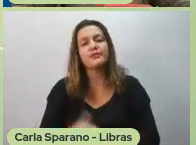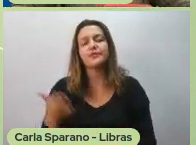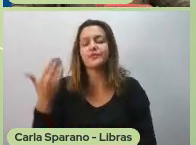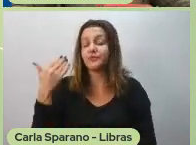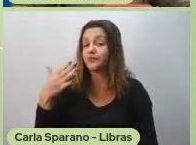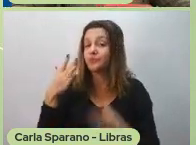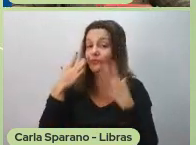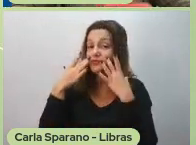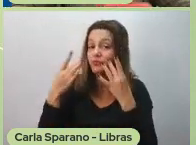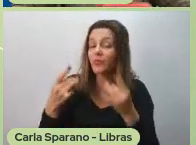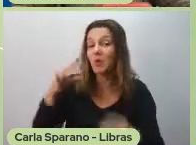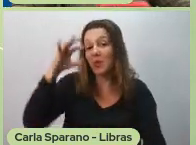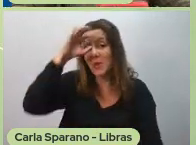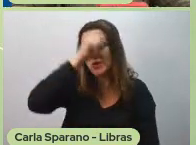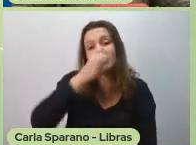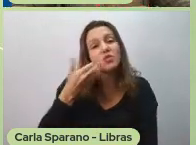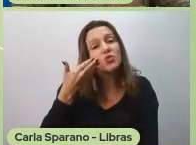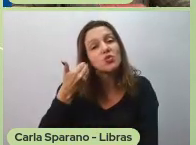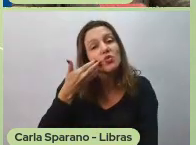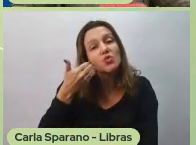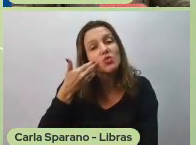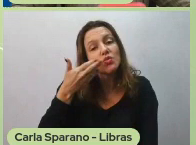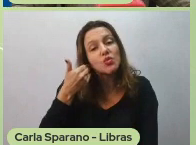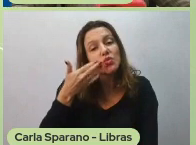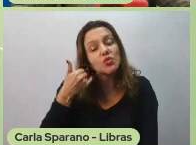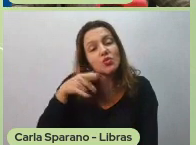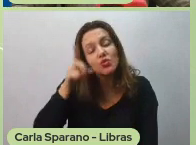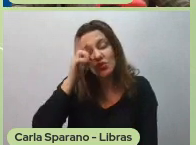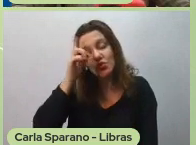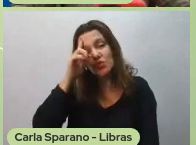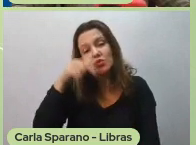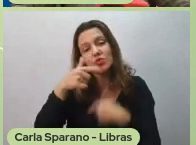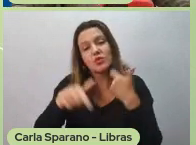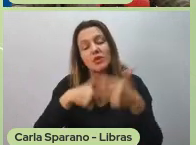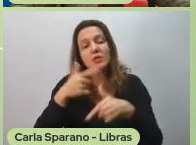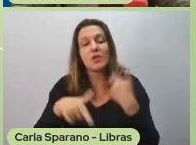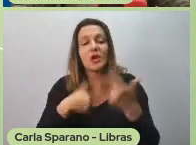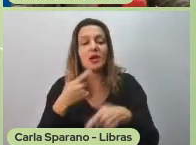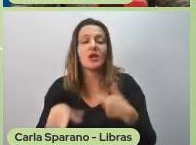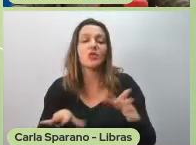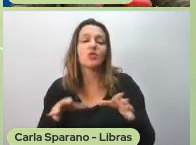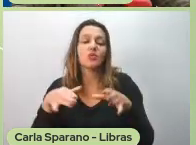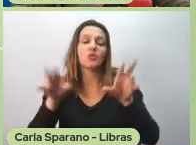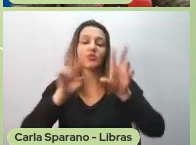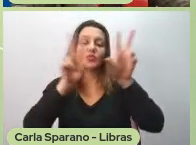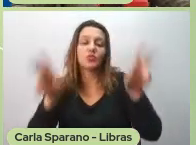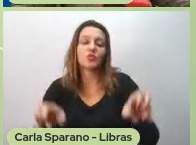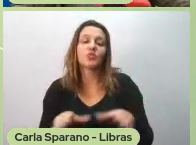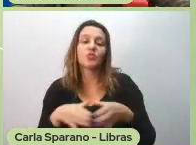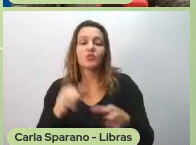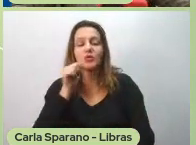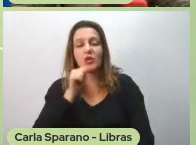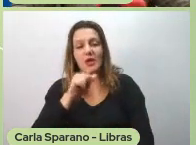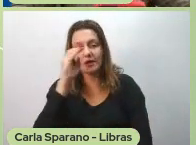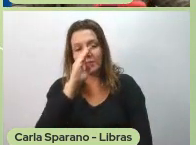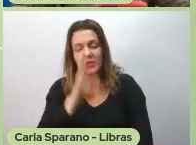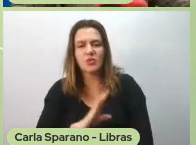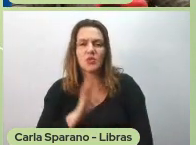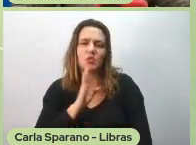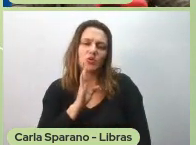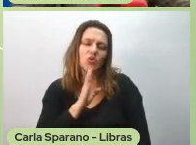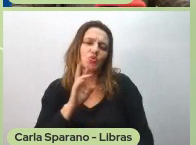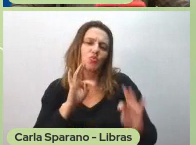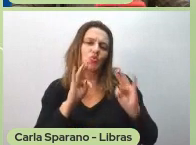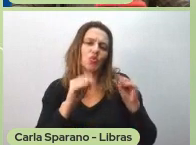porque eu estou aprendendo a cada dia, quando eu trabalho no Grupo Mulheres do Brasil, conhecendo todos esses